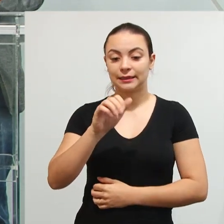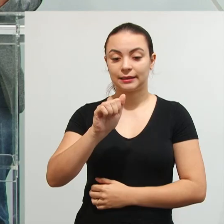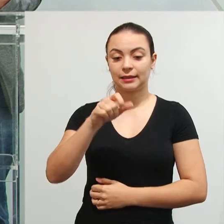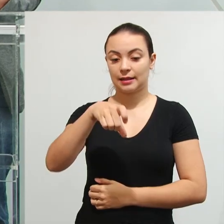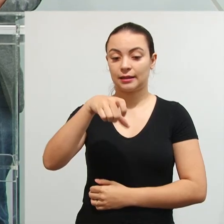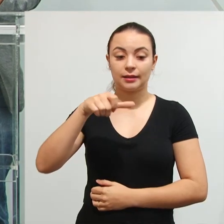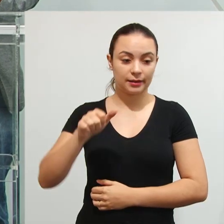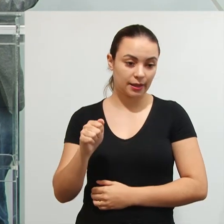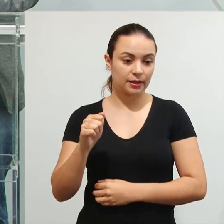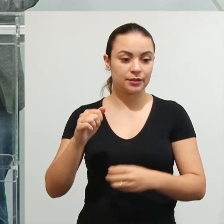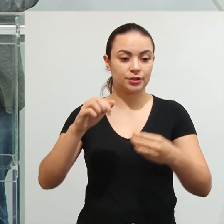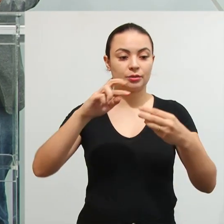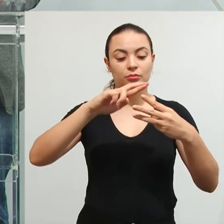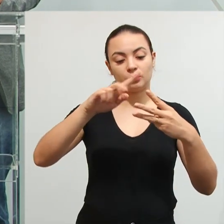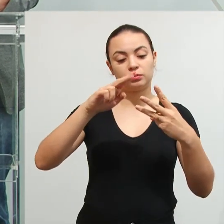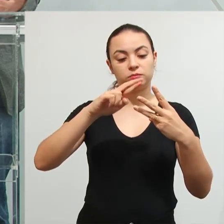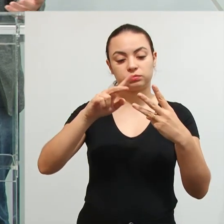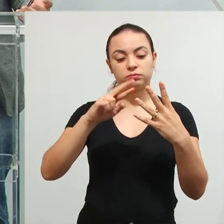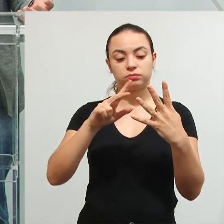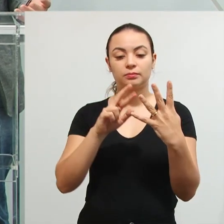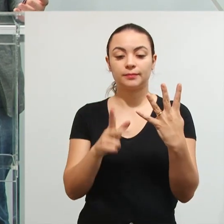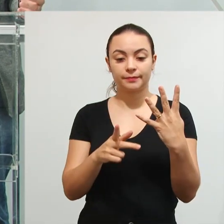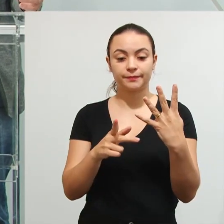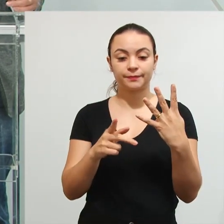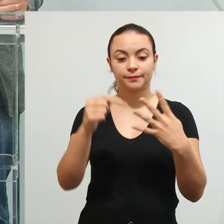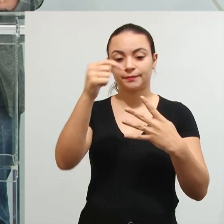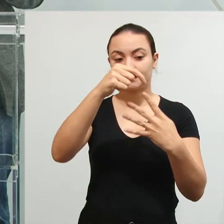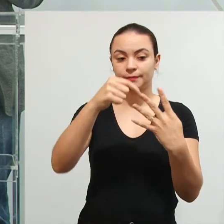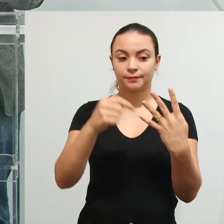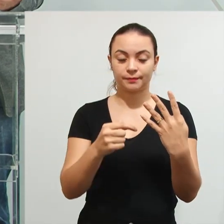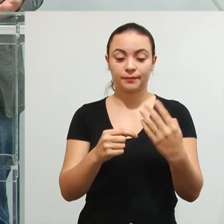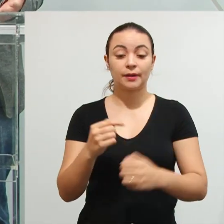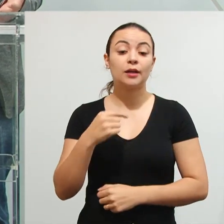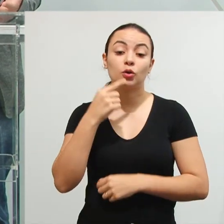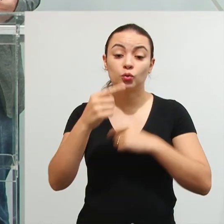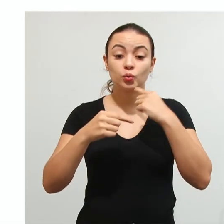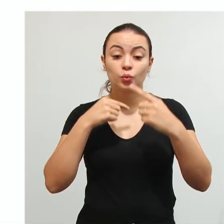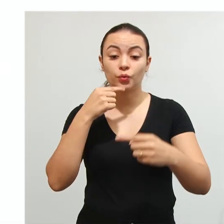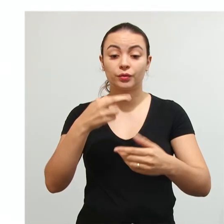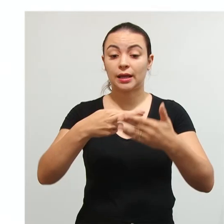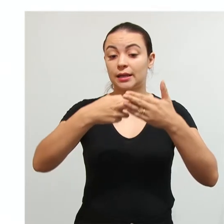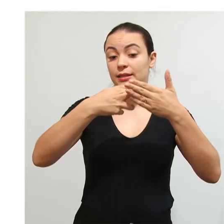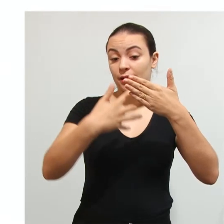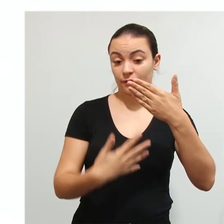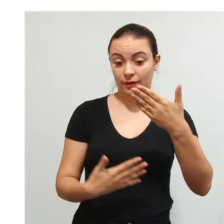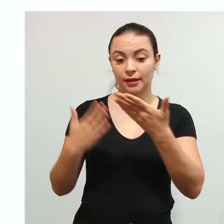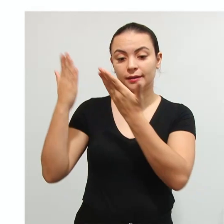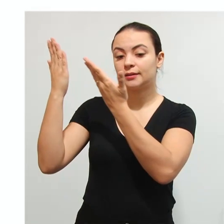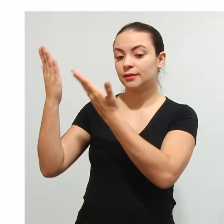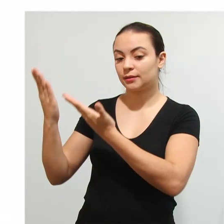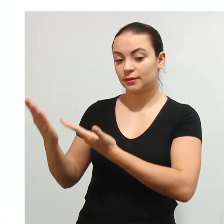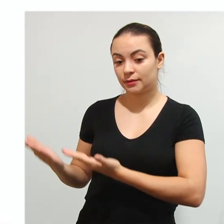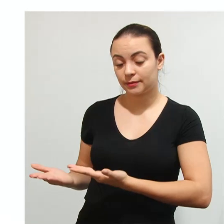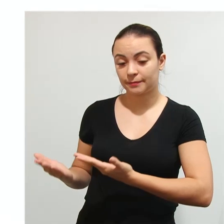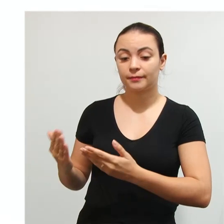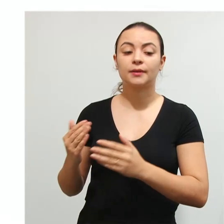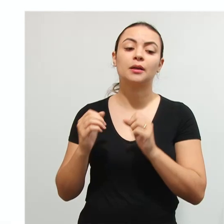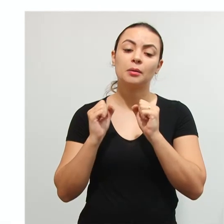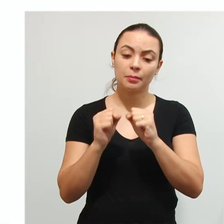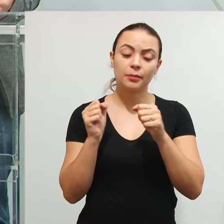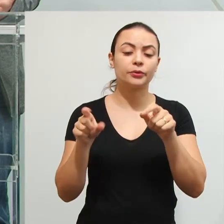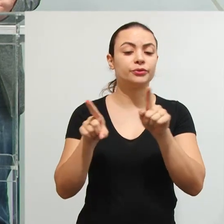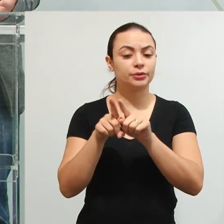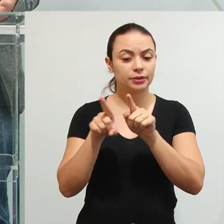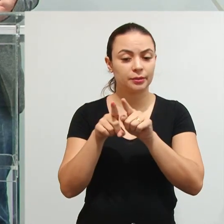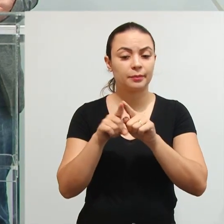efetiva e a taxa nominal na dúvida consulte as referências entre em contato com teu tutor interaja